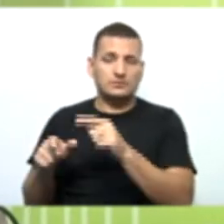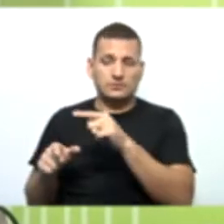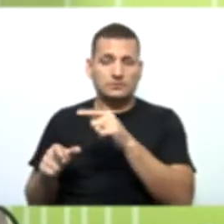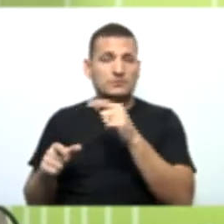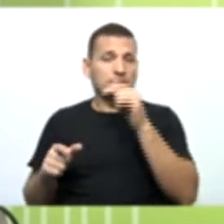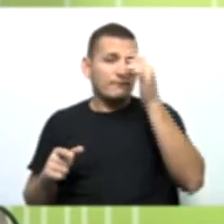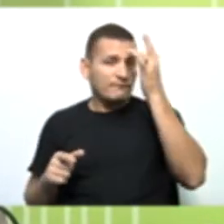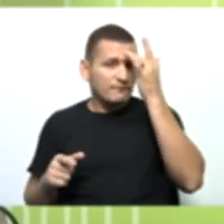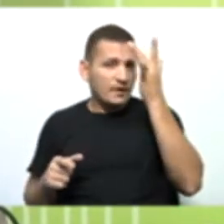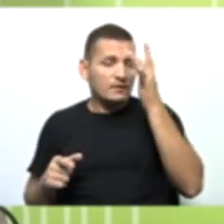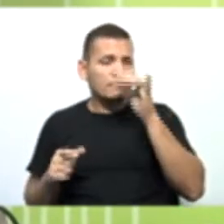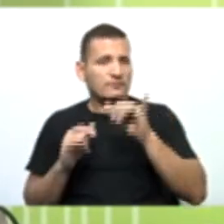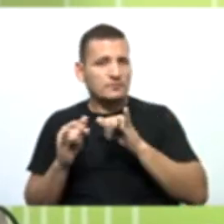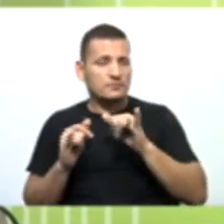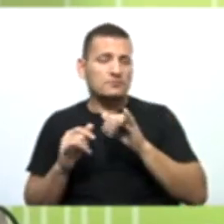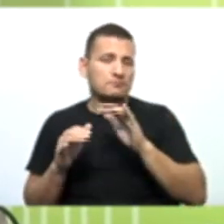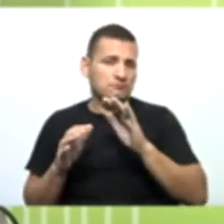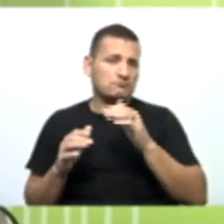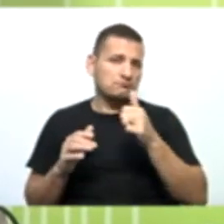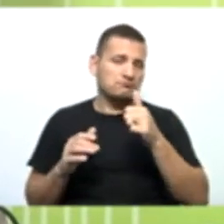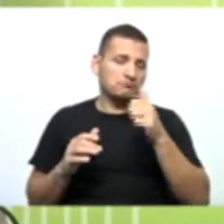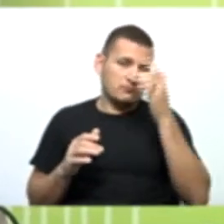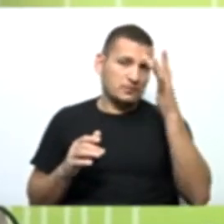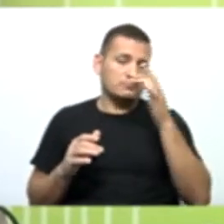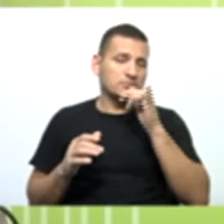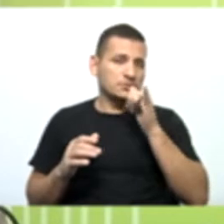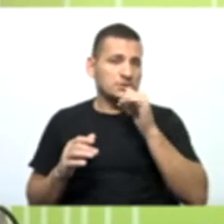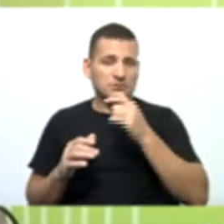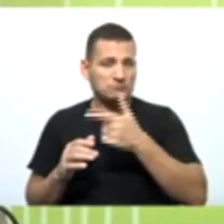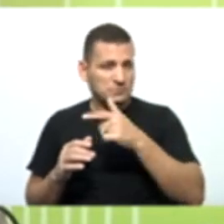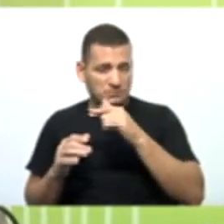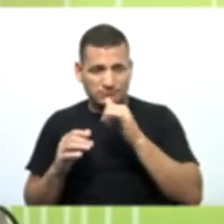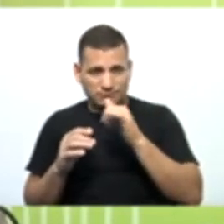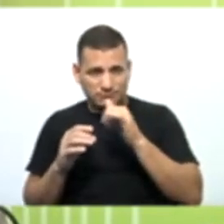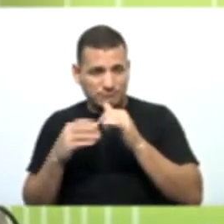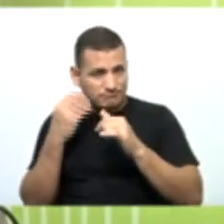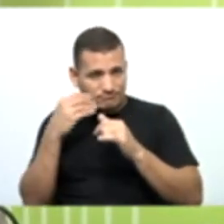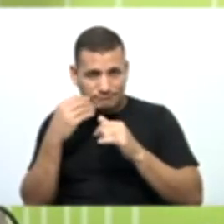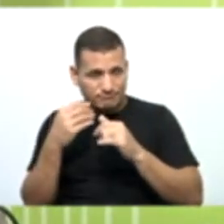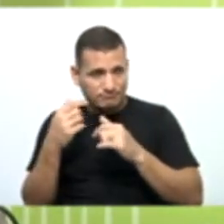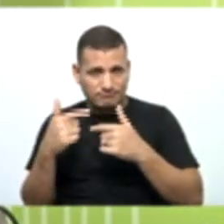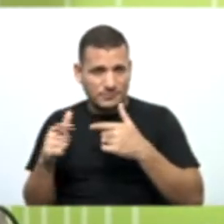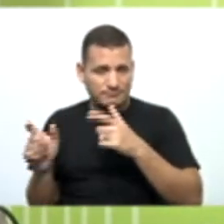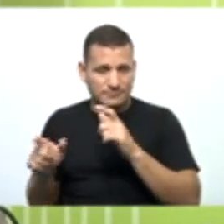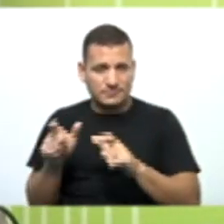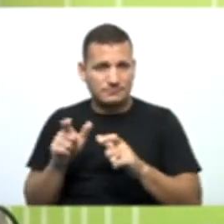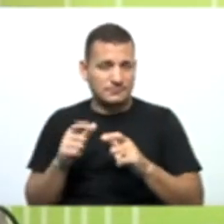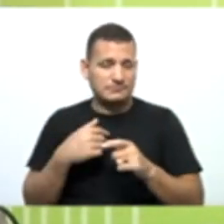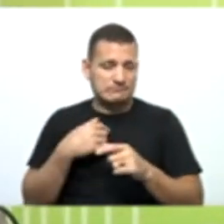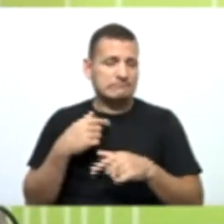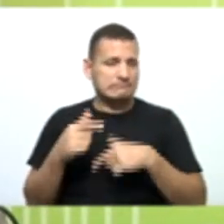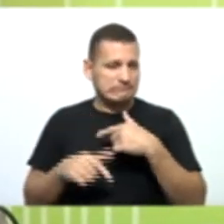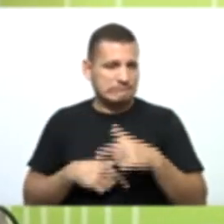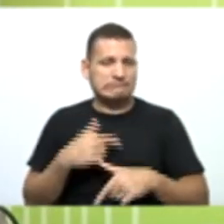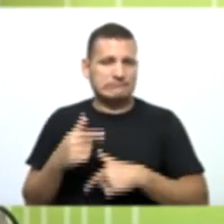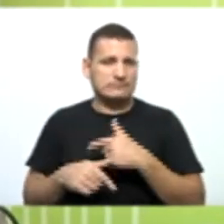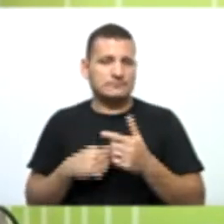com a informação, vai ficar mais fácil. Senão, o trabalho vai ser duro, né, Omar? E são várias técnicas. Nós vamos mostrar aqui